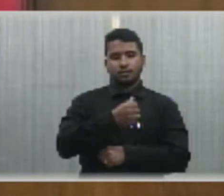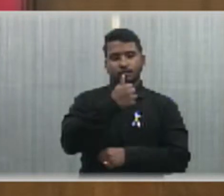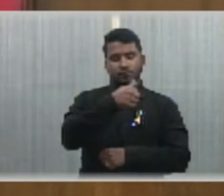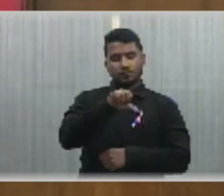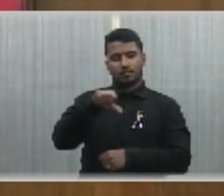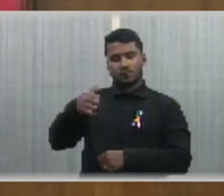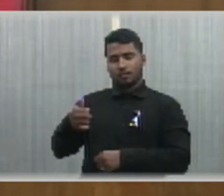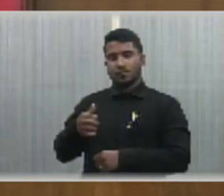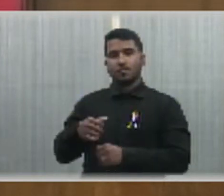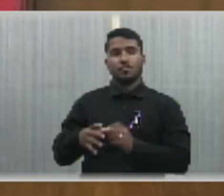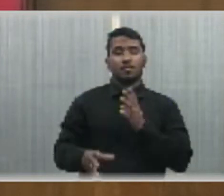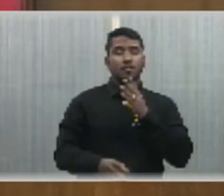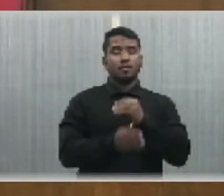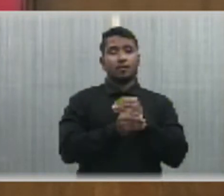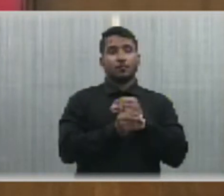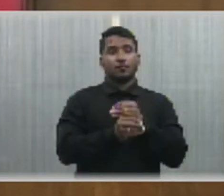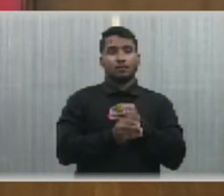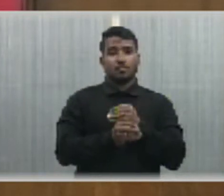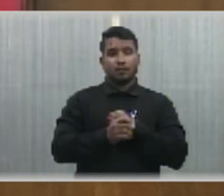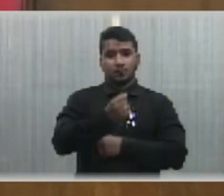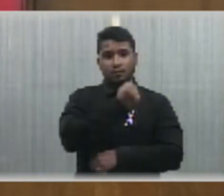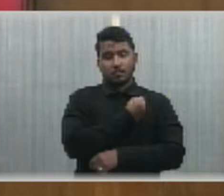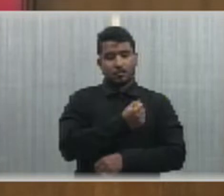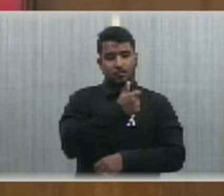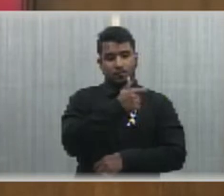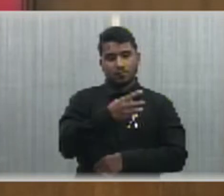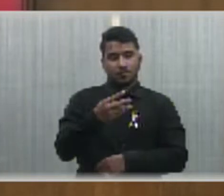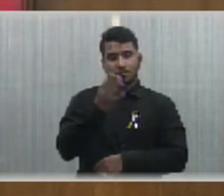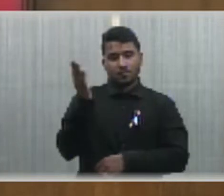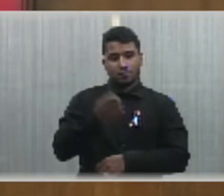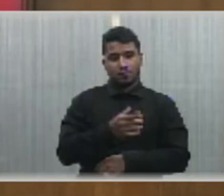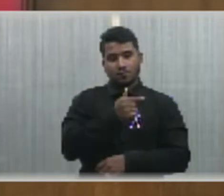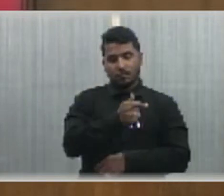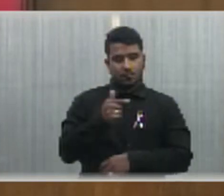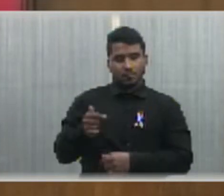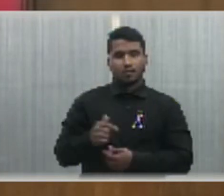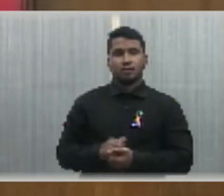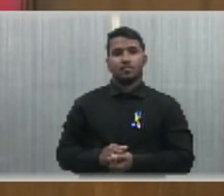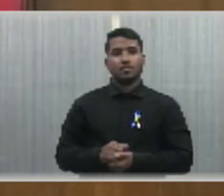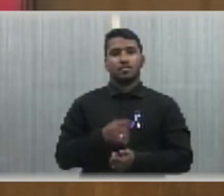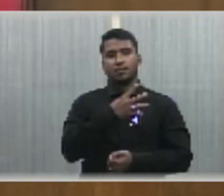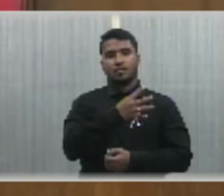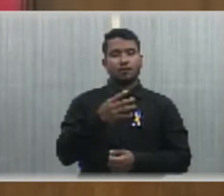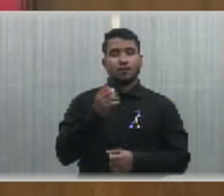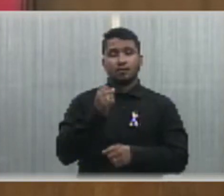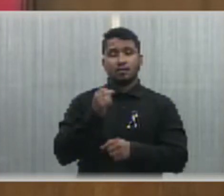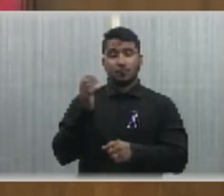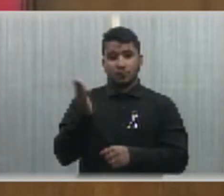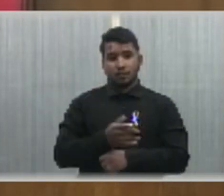com emendas de número 23/2022,